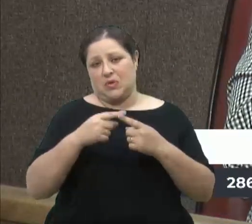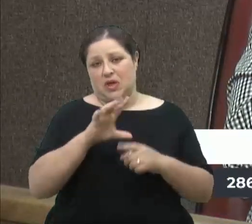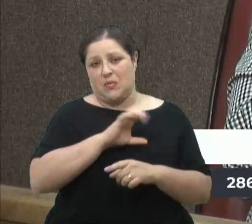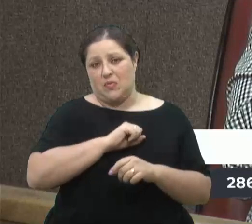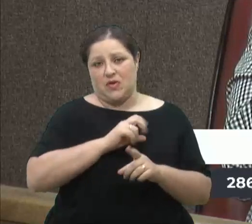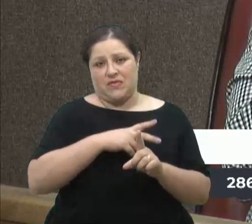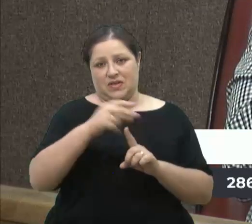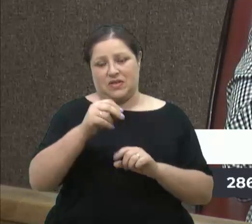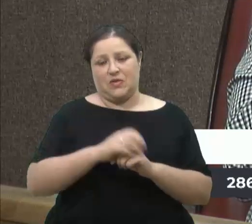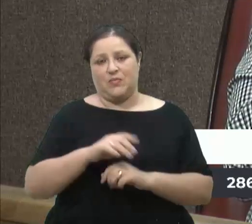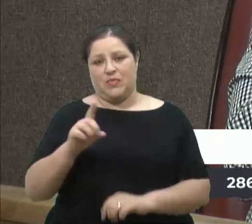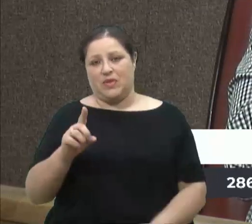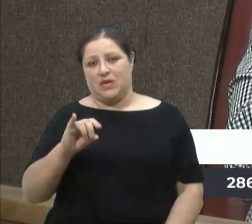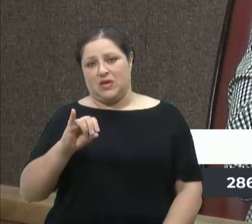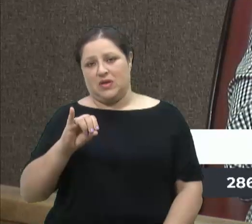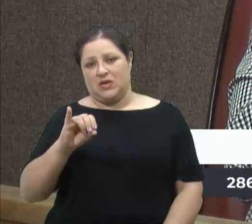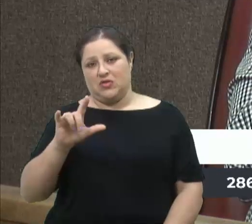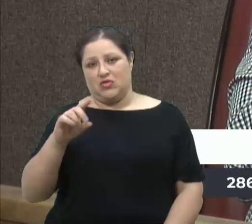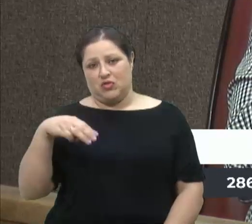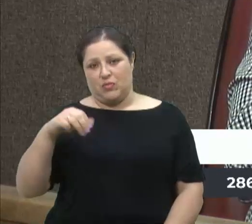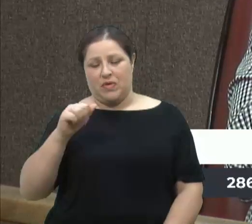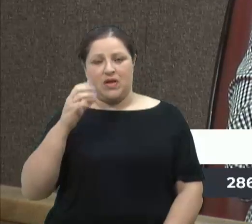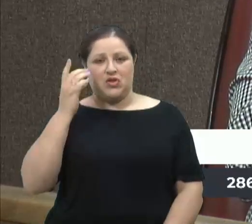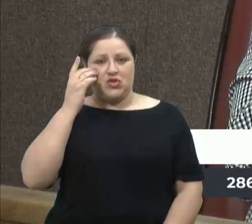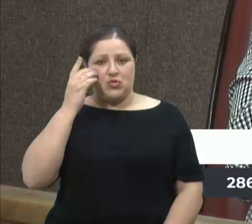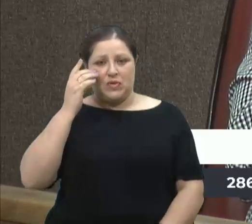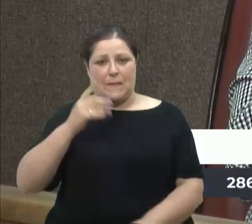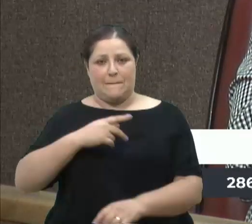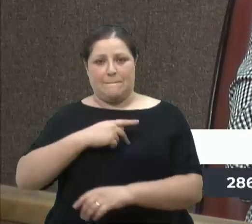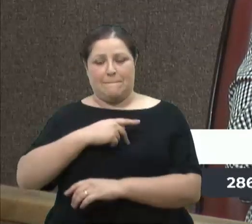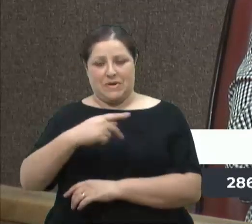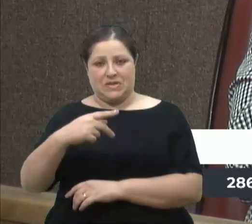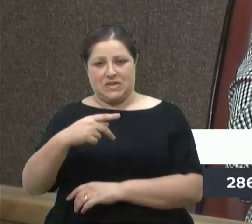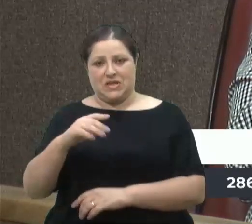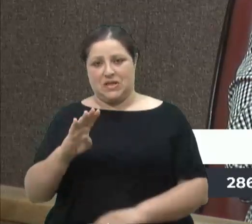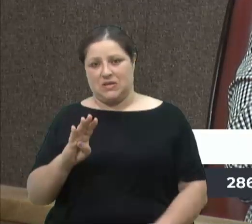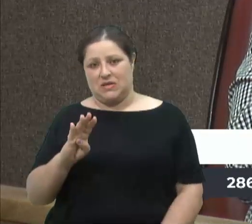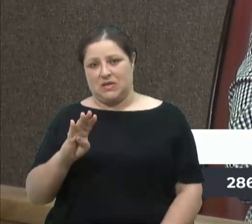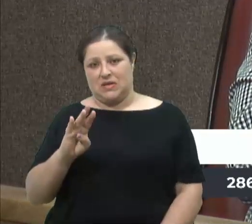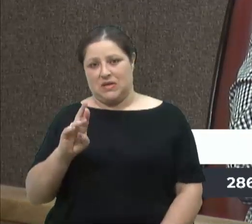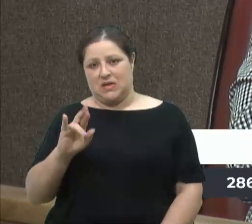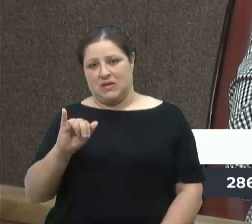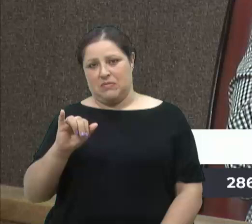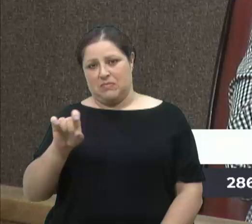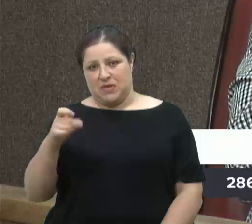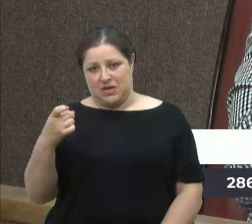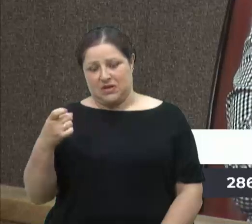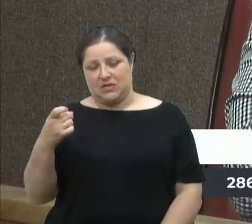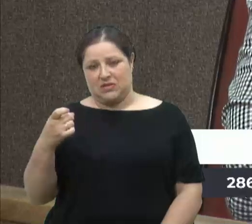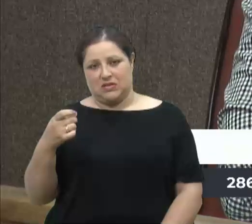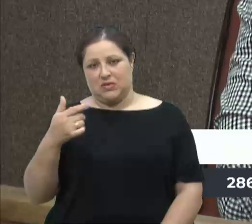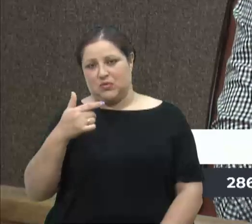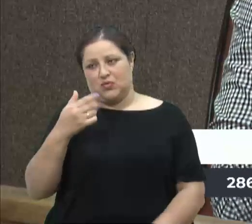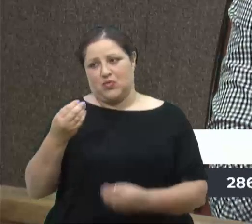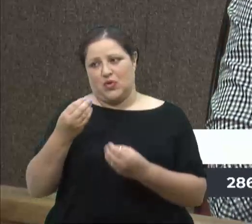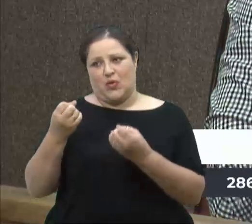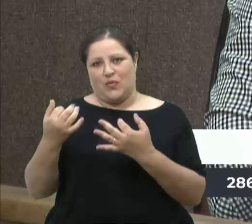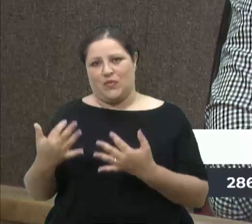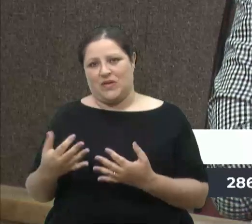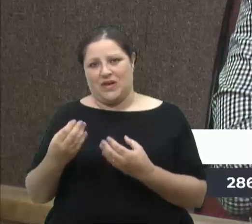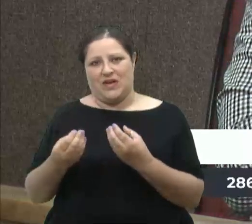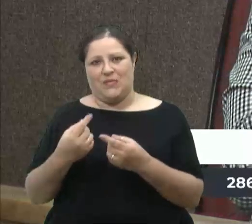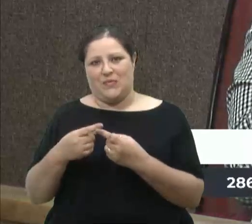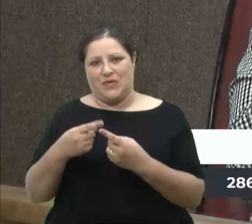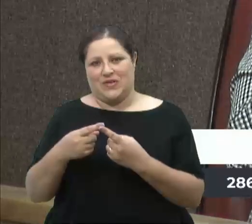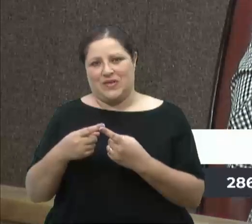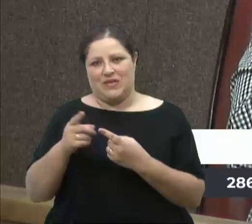presidente do brics que não tem nem o que falar né capacidade técnica dela é absurda para assumir um banco de Nações né